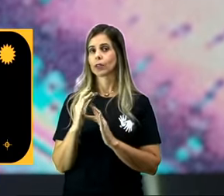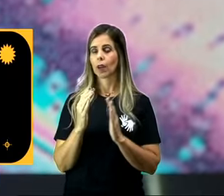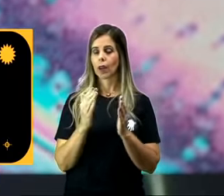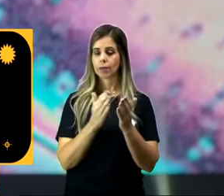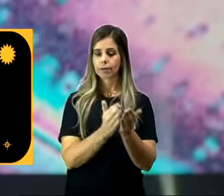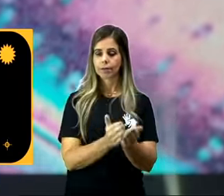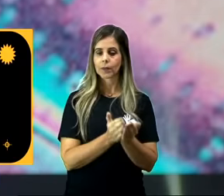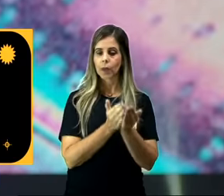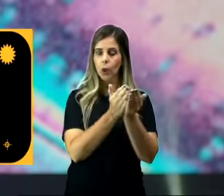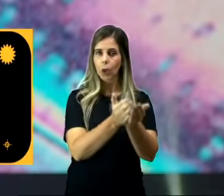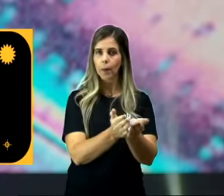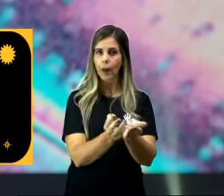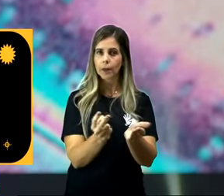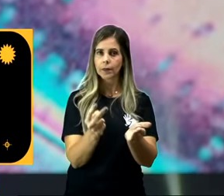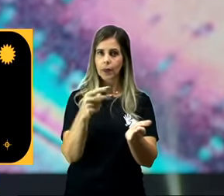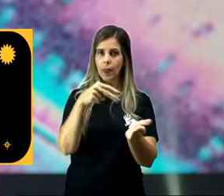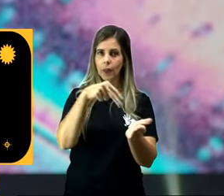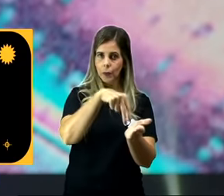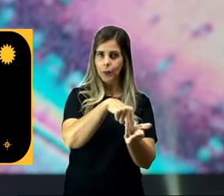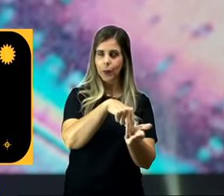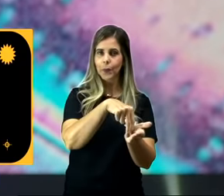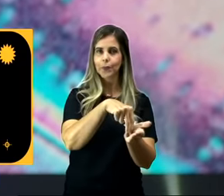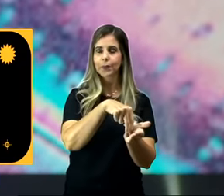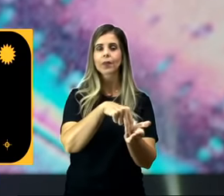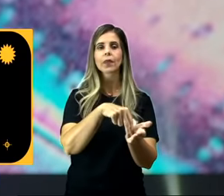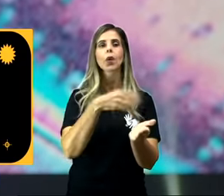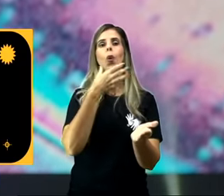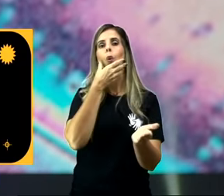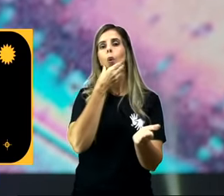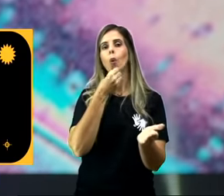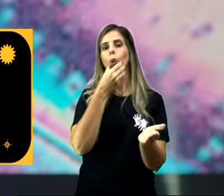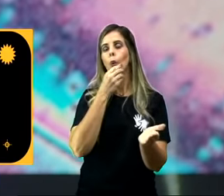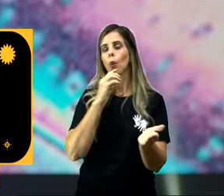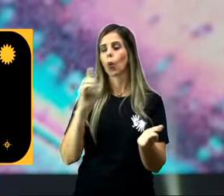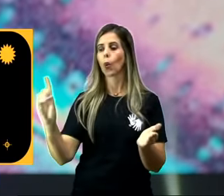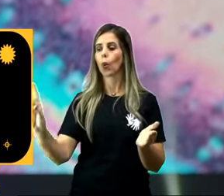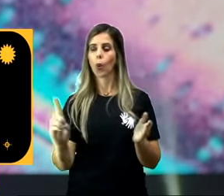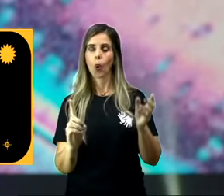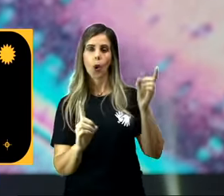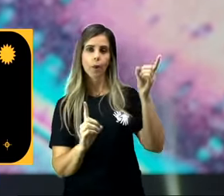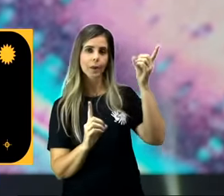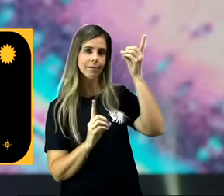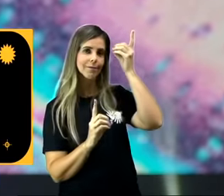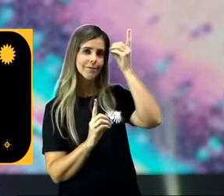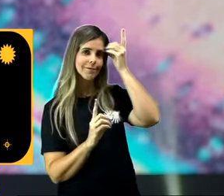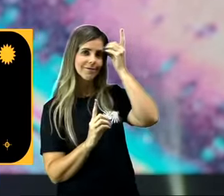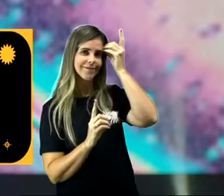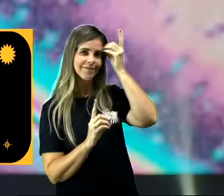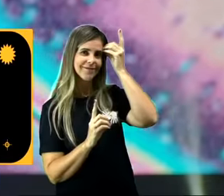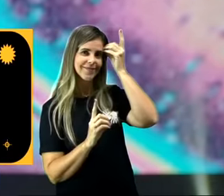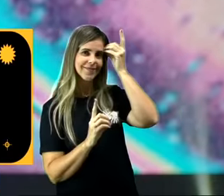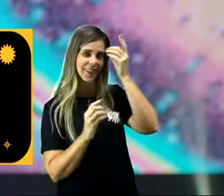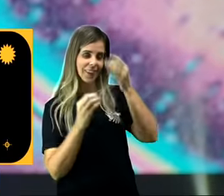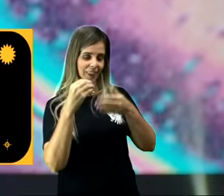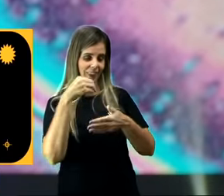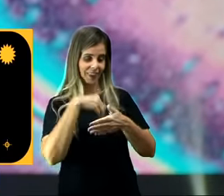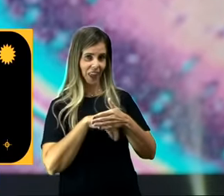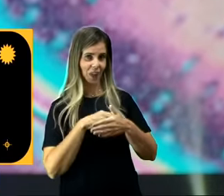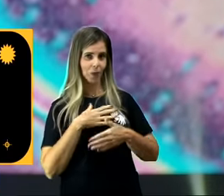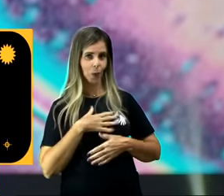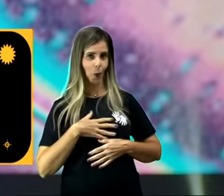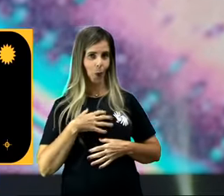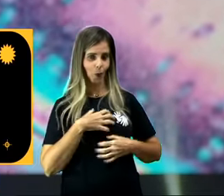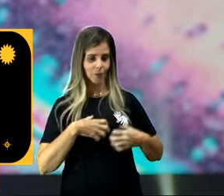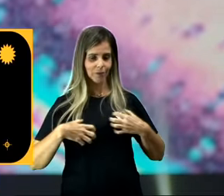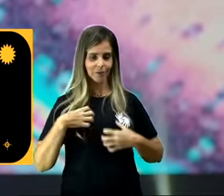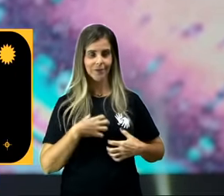que fora endemoniado está dizendo, suplicando para ele: deixa eu te seguir. Antes um demoniado, agora um seguidor de